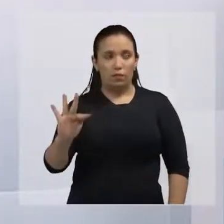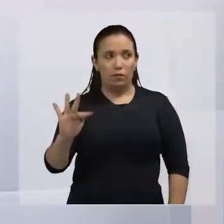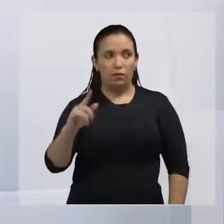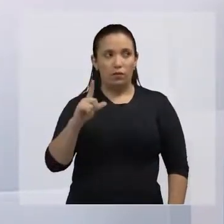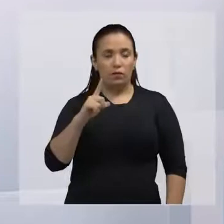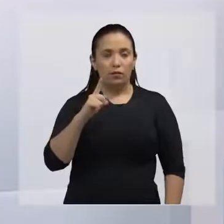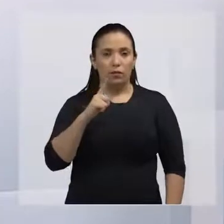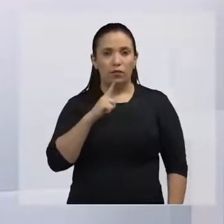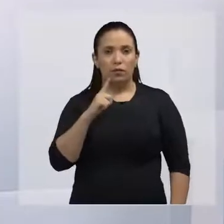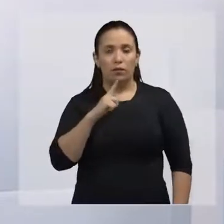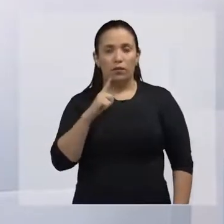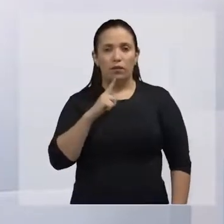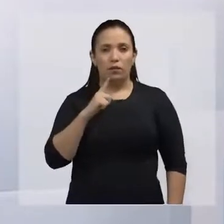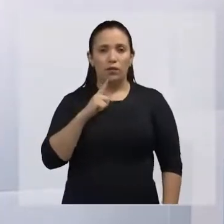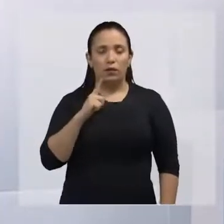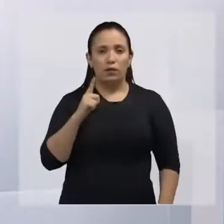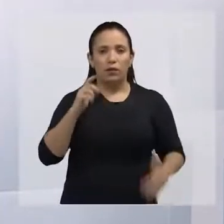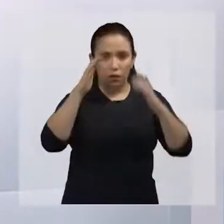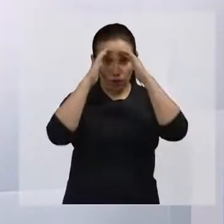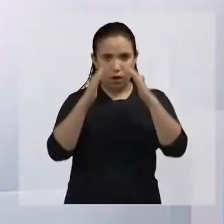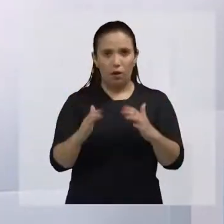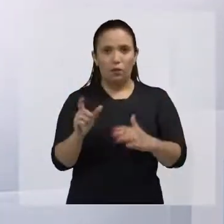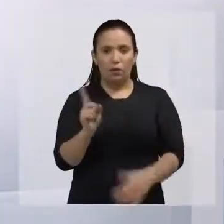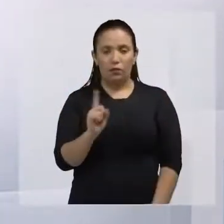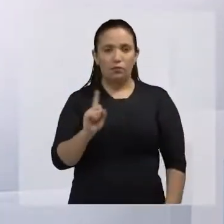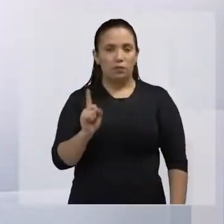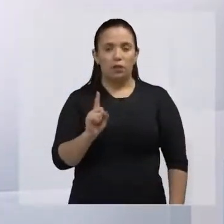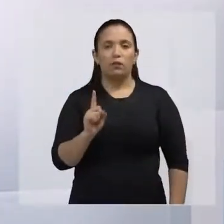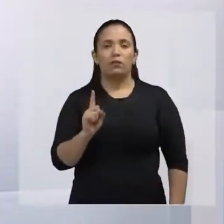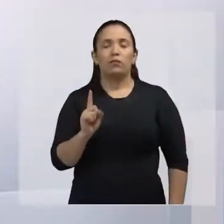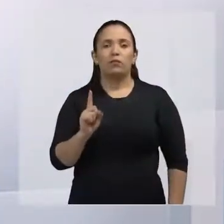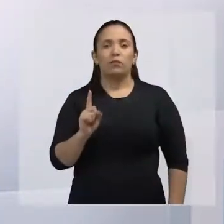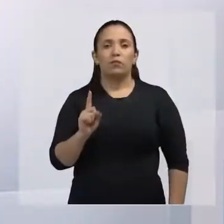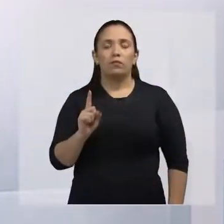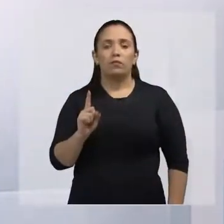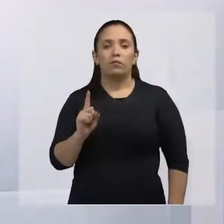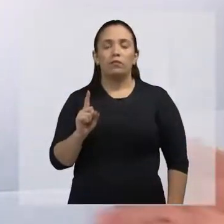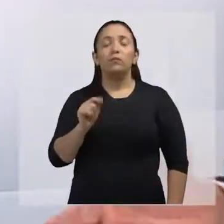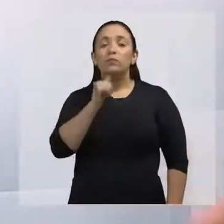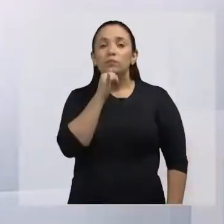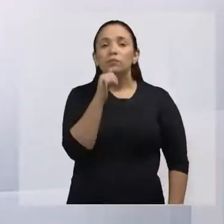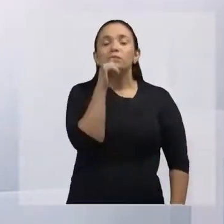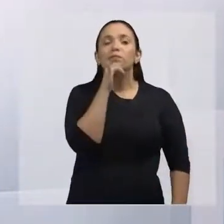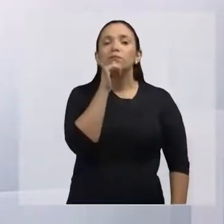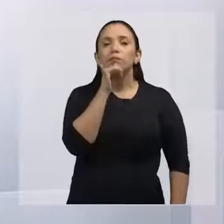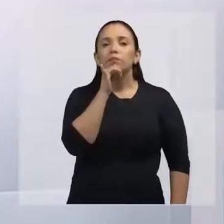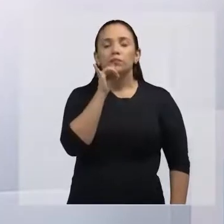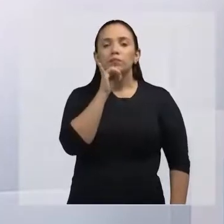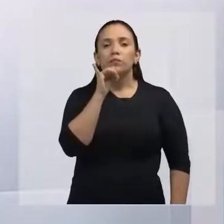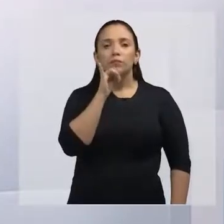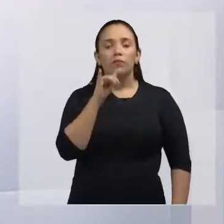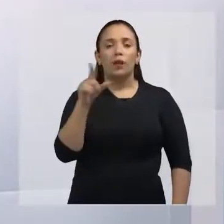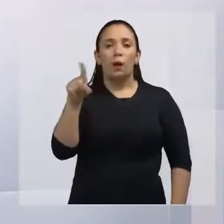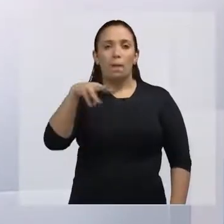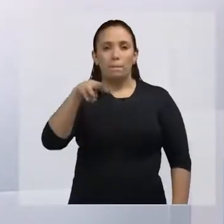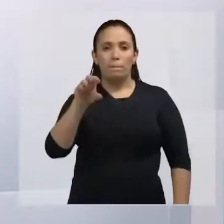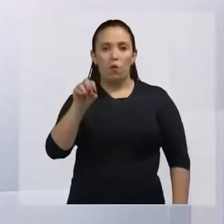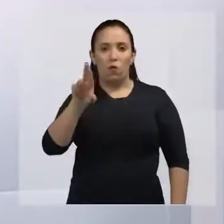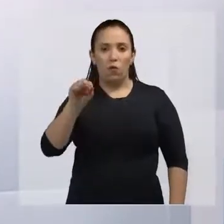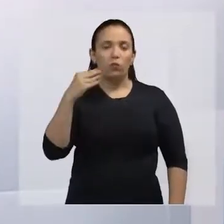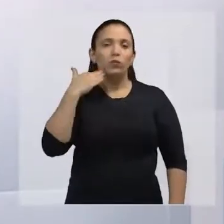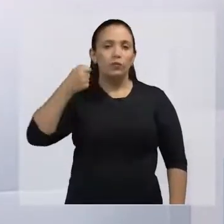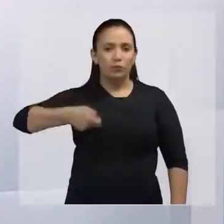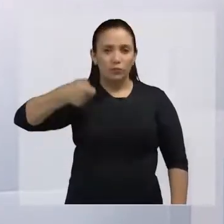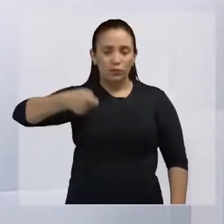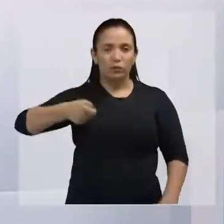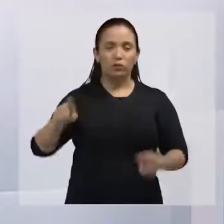não respeitando as instâncias inferiores à sua, que, por exemplo, ela não respeitou o Sérgio Moro,